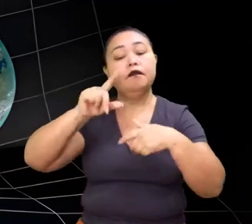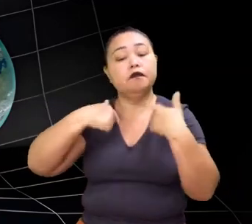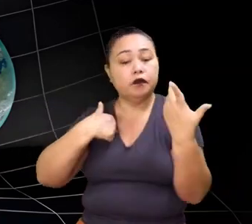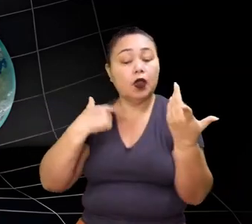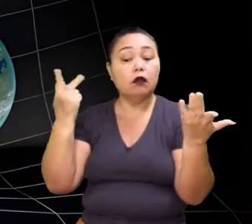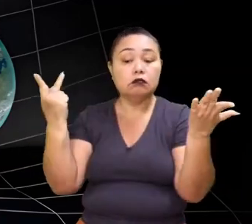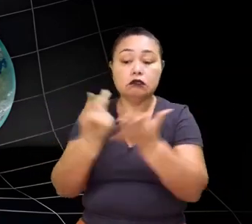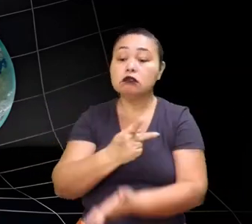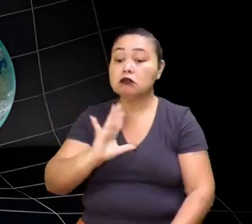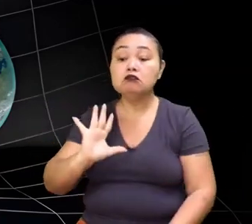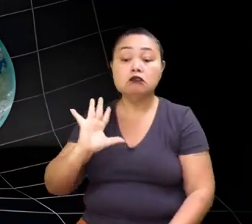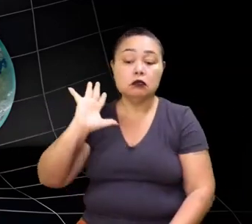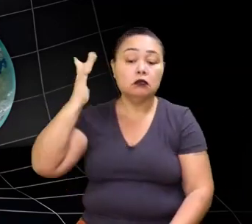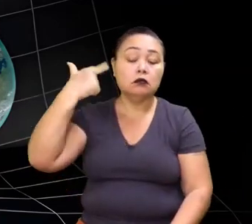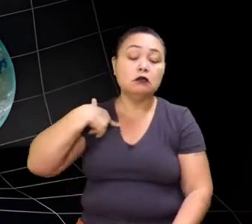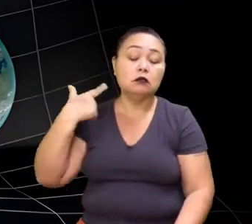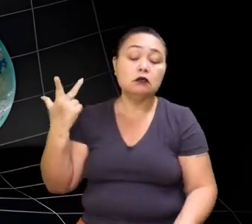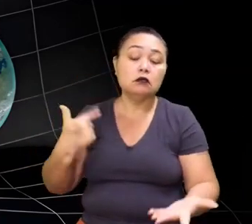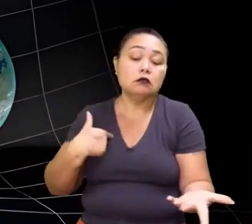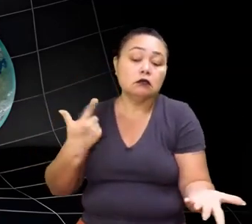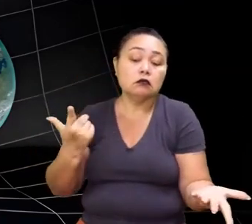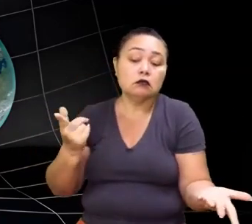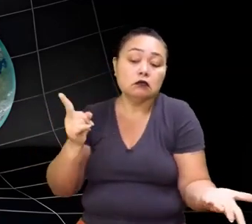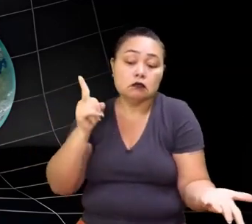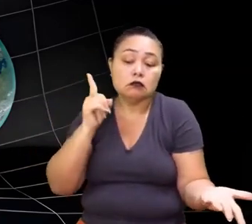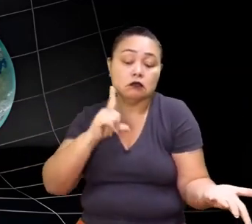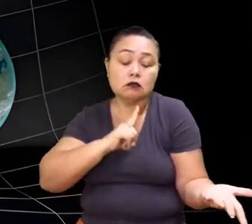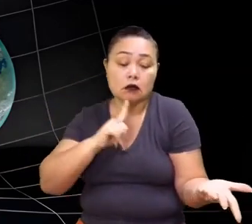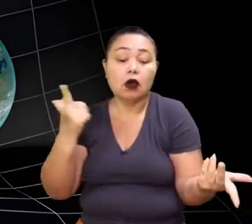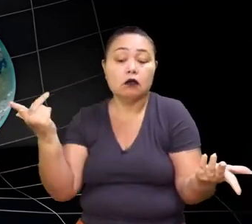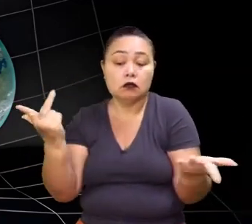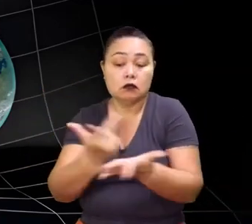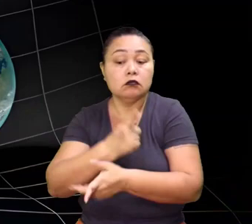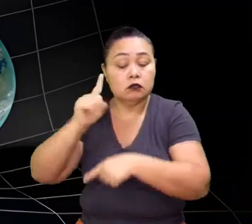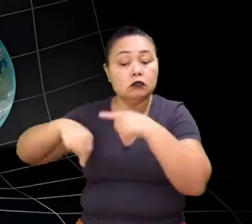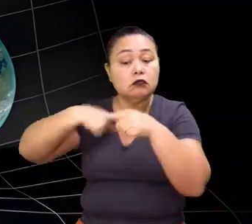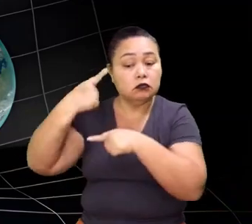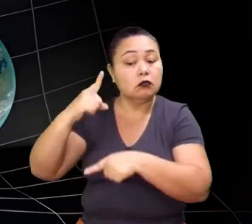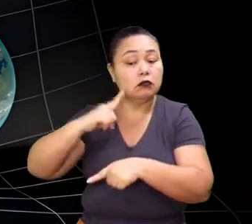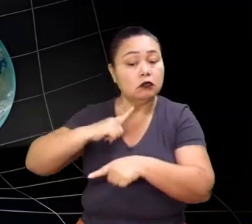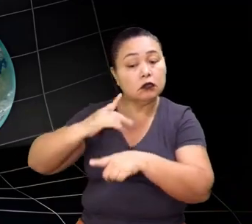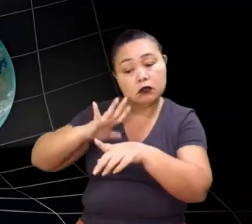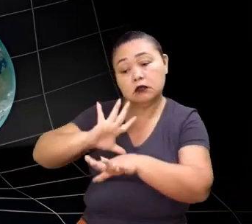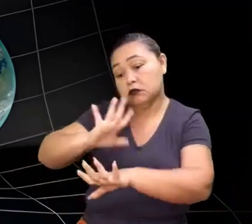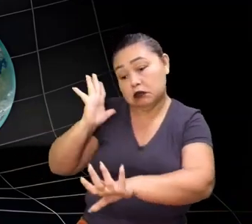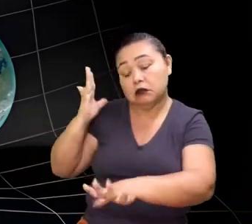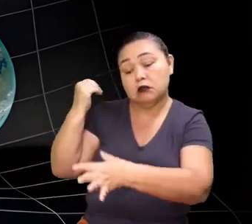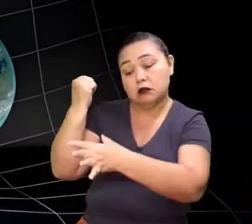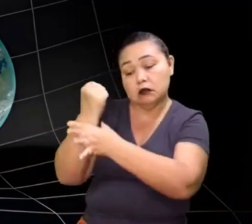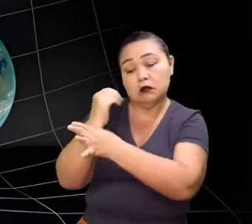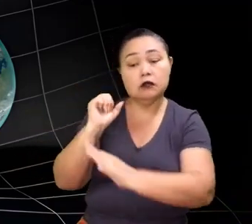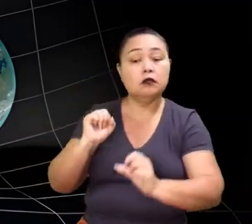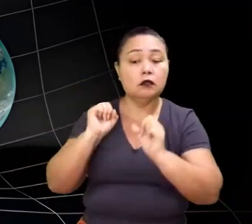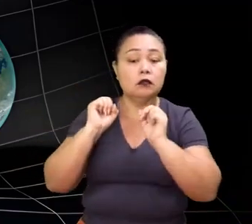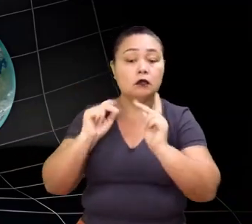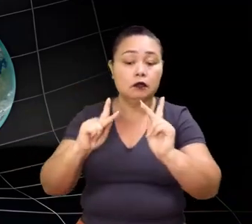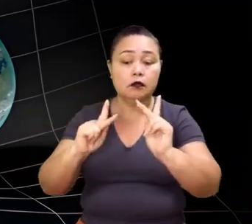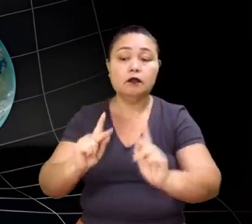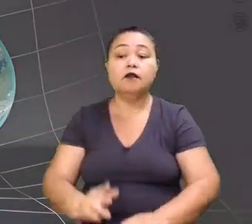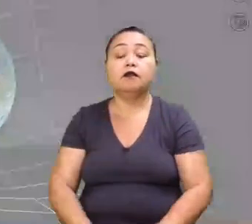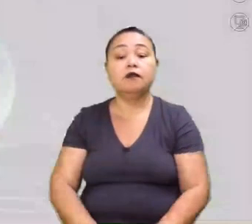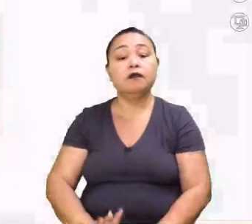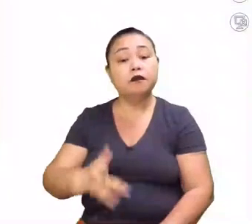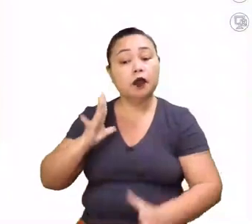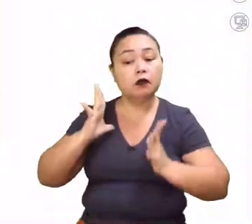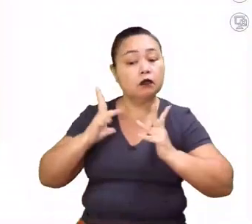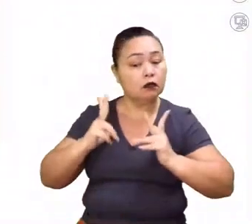um acidente e aí vai causar um dano muito grande mas são muitos Seguros tirando isso OK vamos lá então e